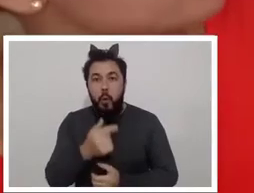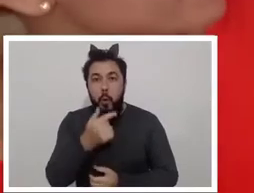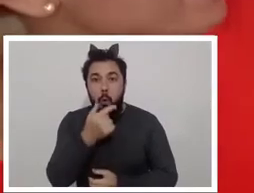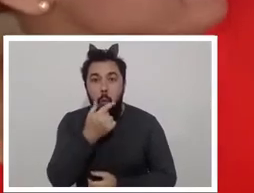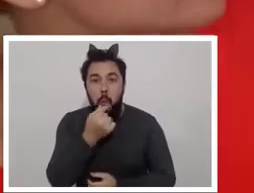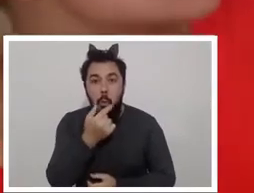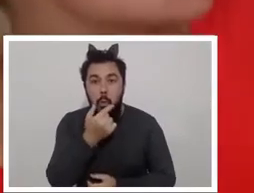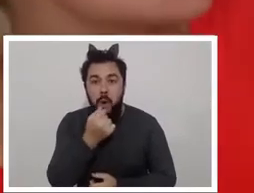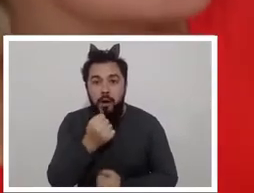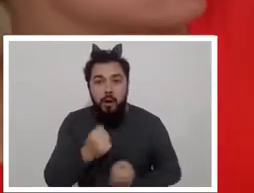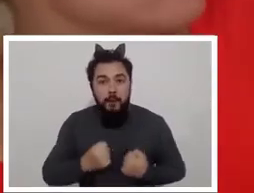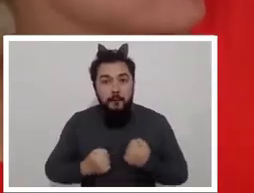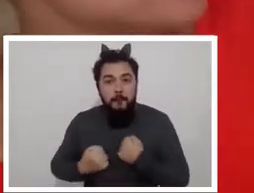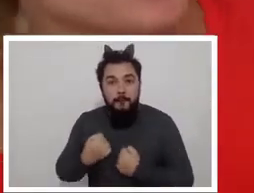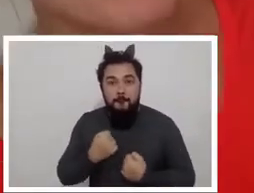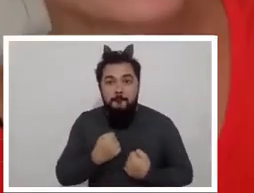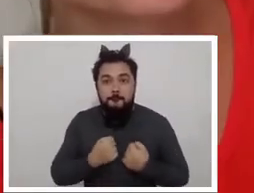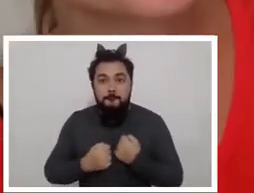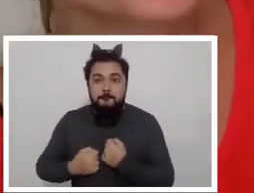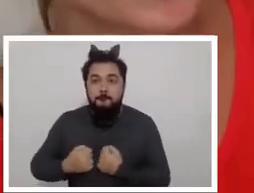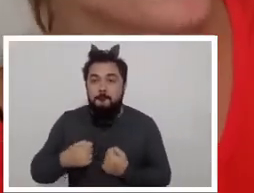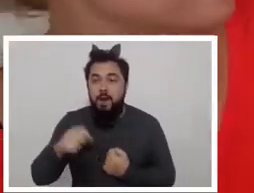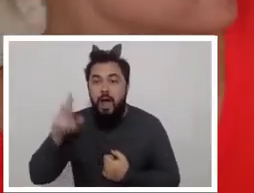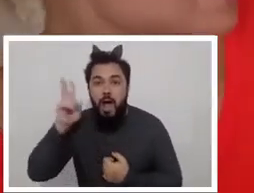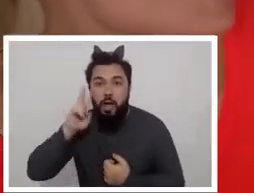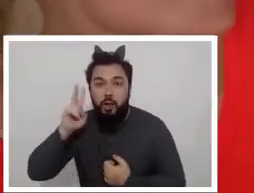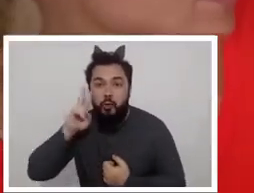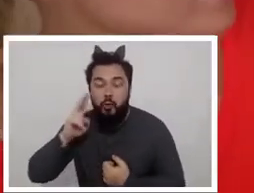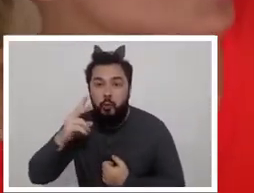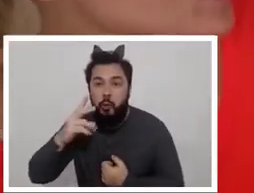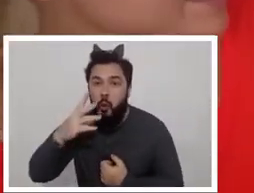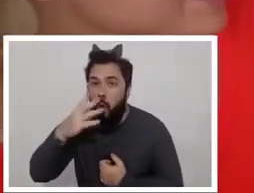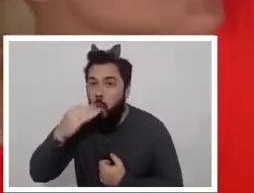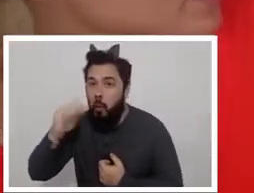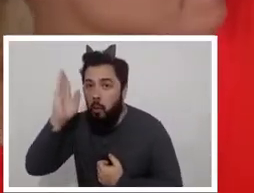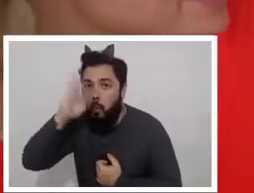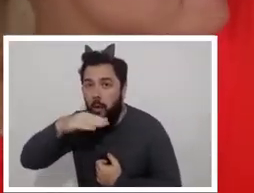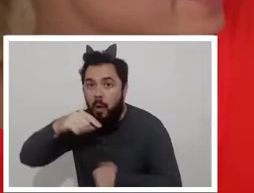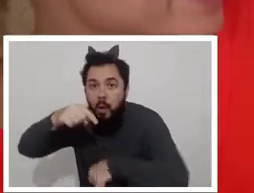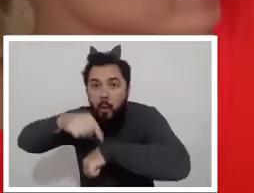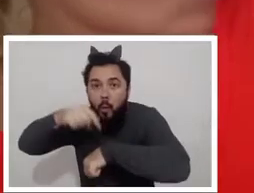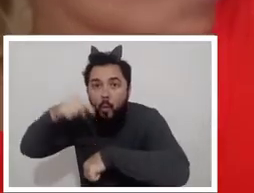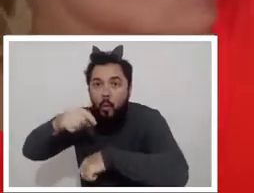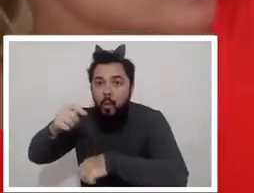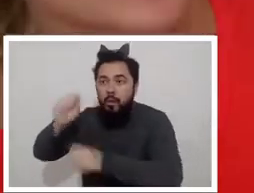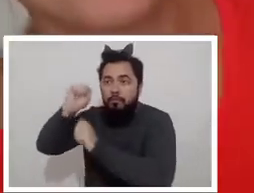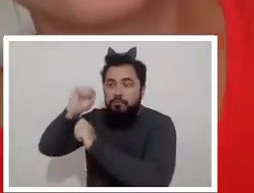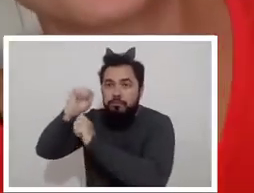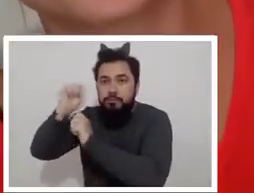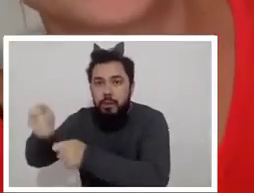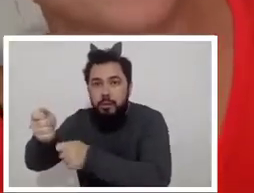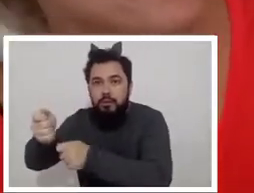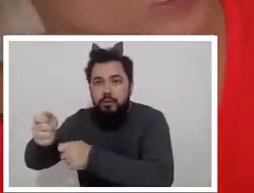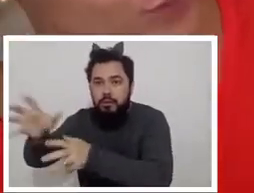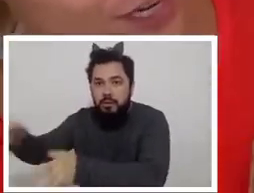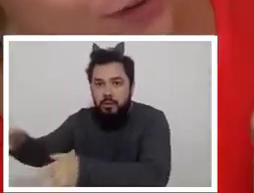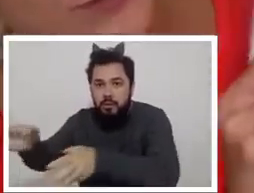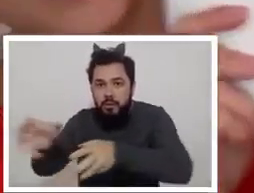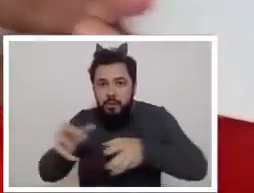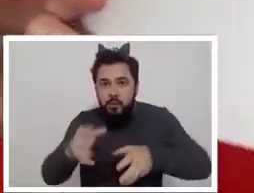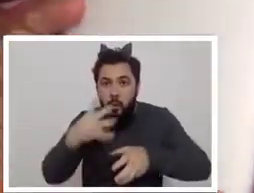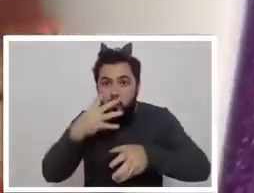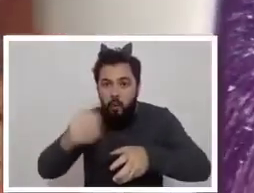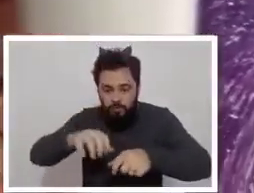vou esperar ansioso pela participação na casa do caçador abrir a barriga do lobo salvava